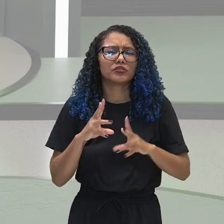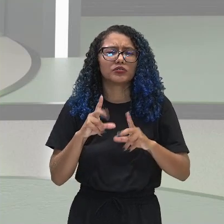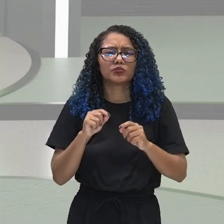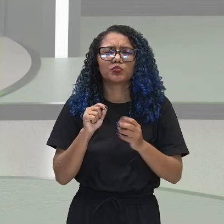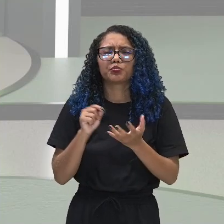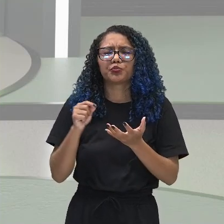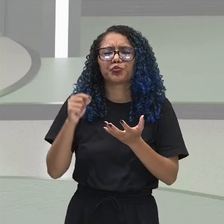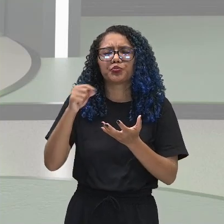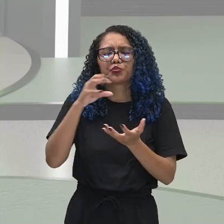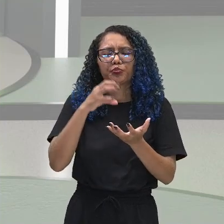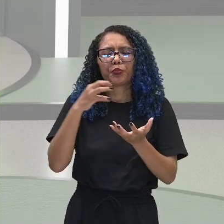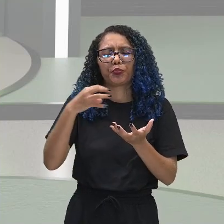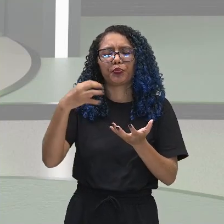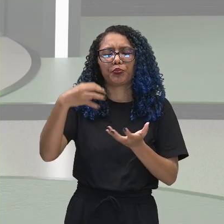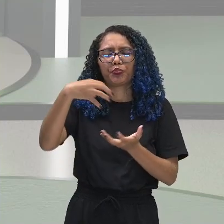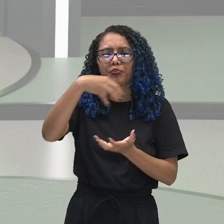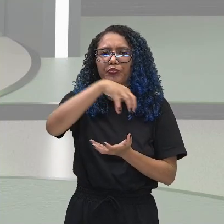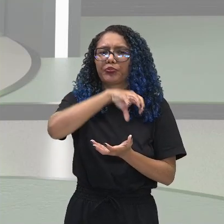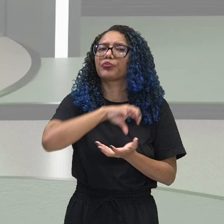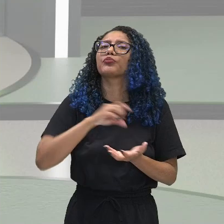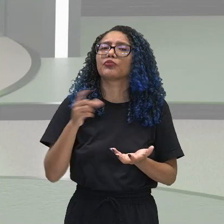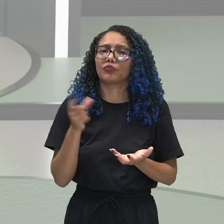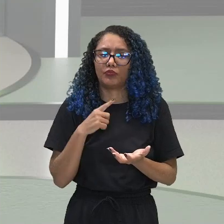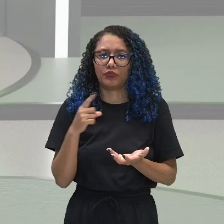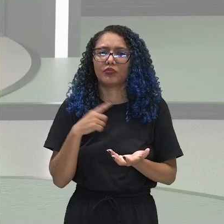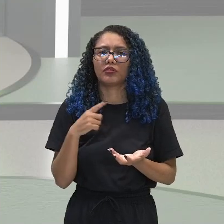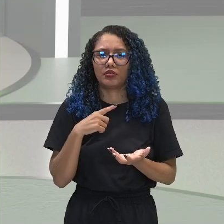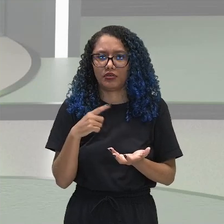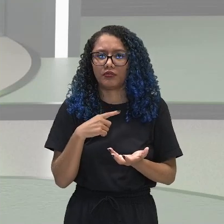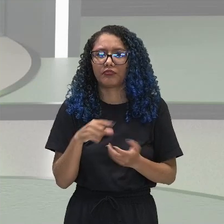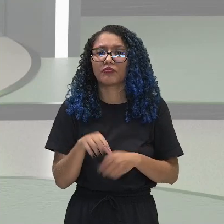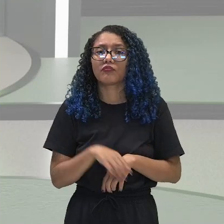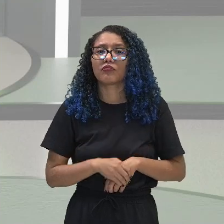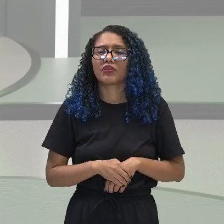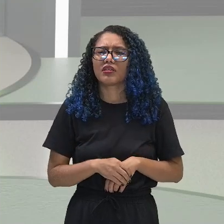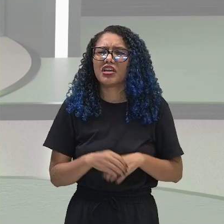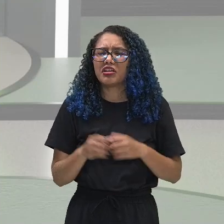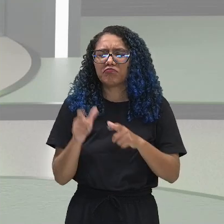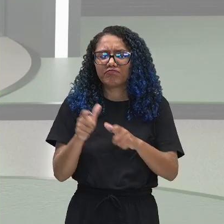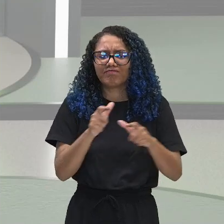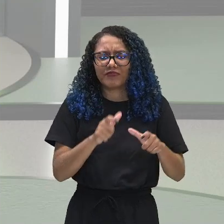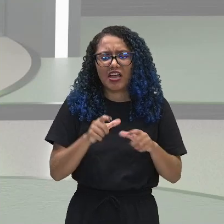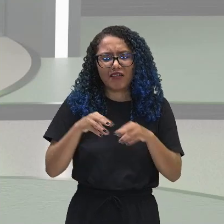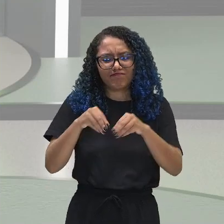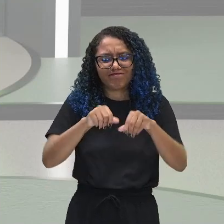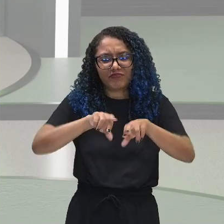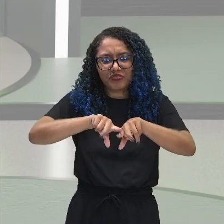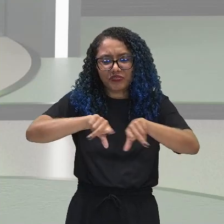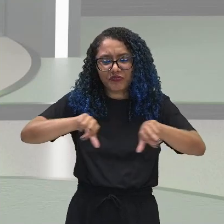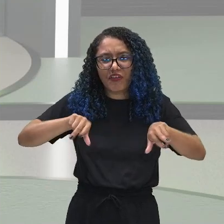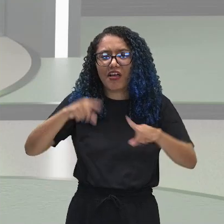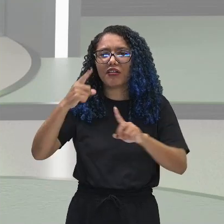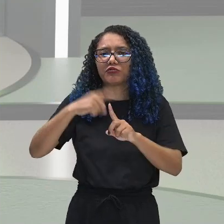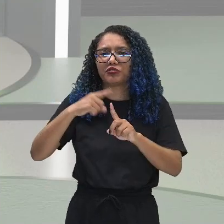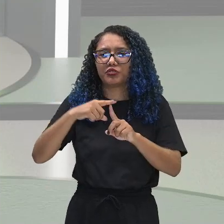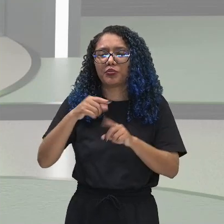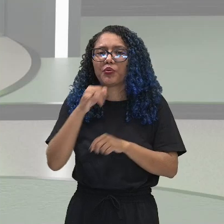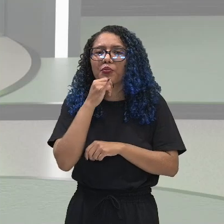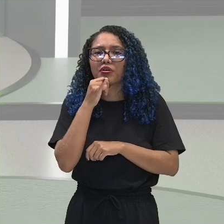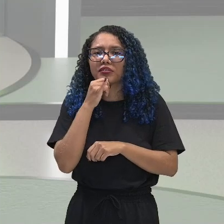todos os continentes, em quase todos os tipos de substratos, né? Tanto em